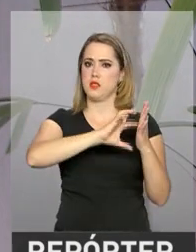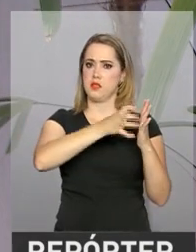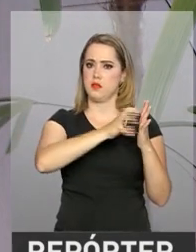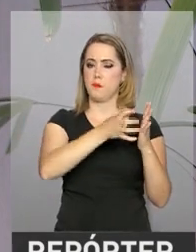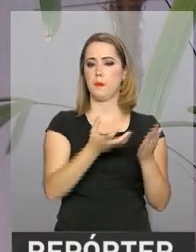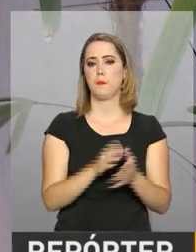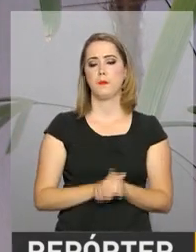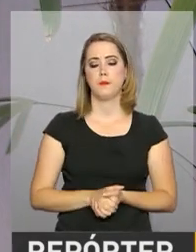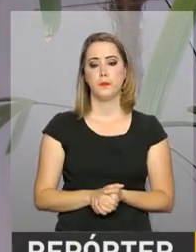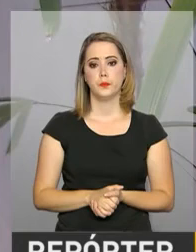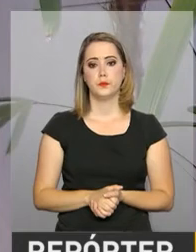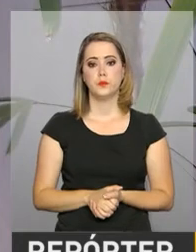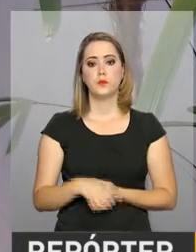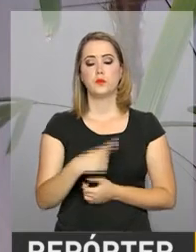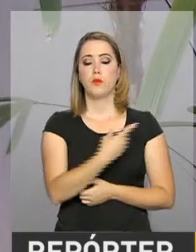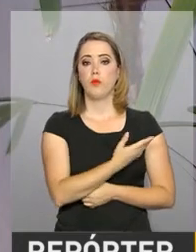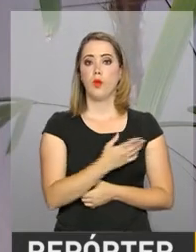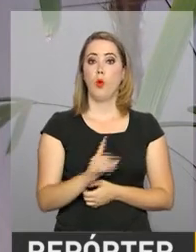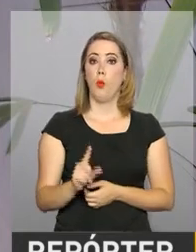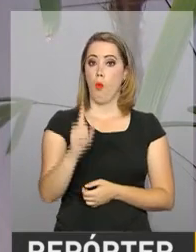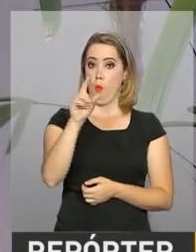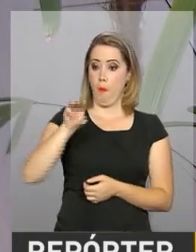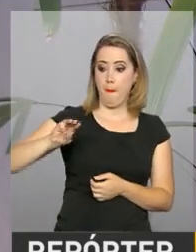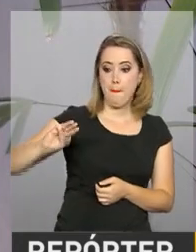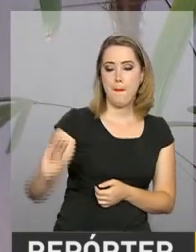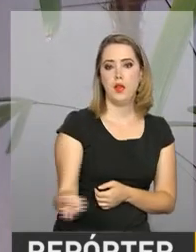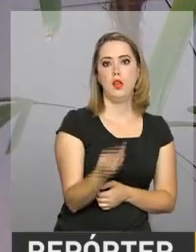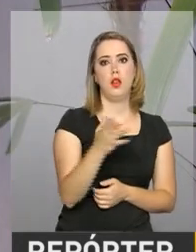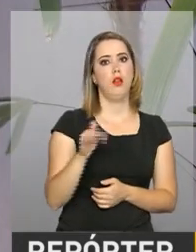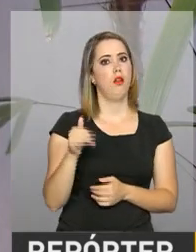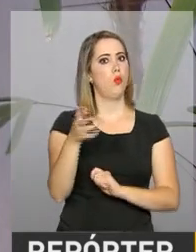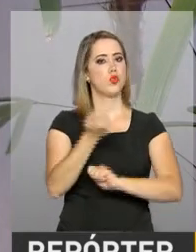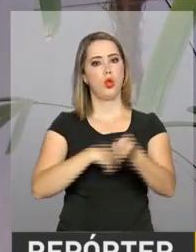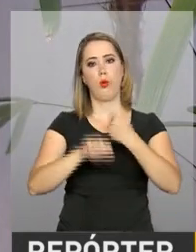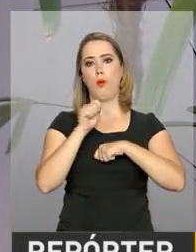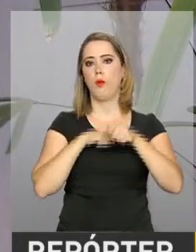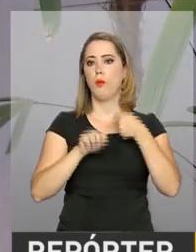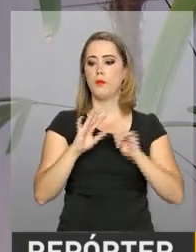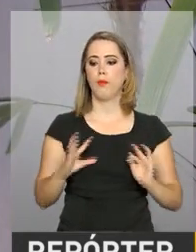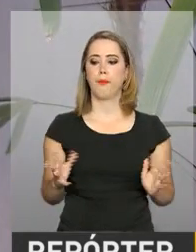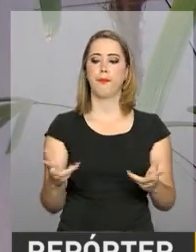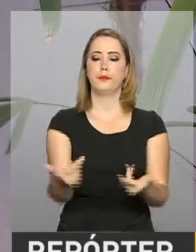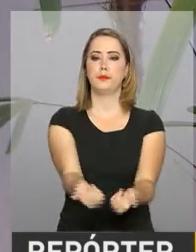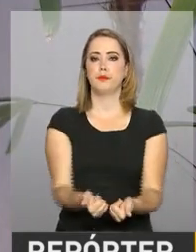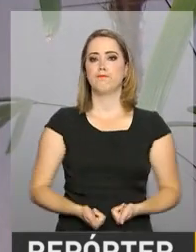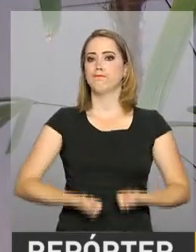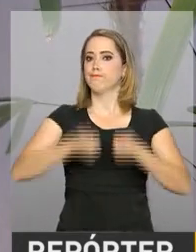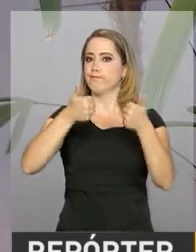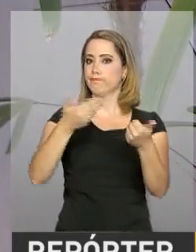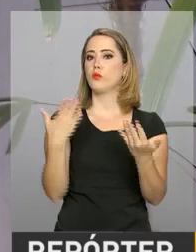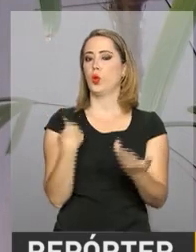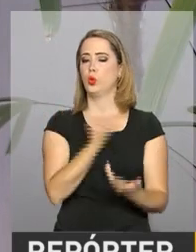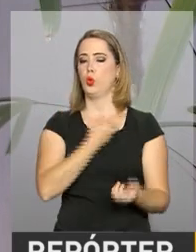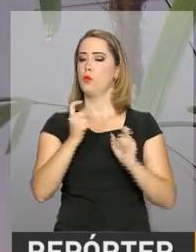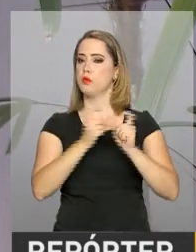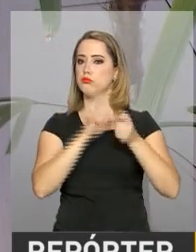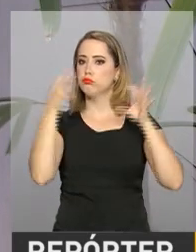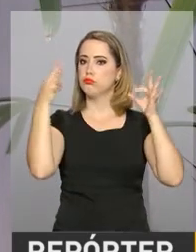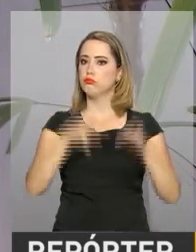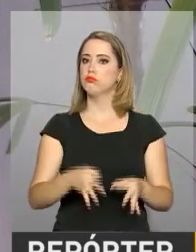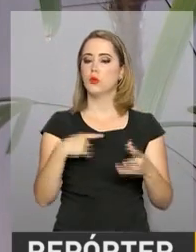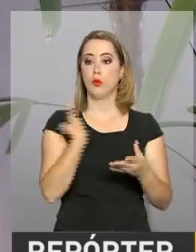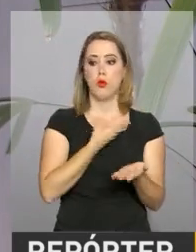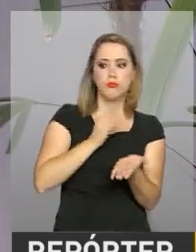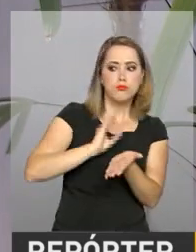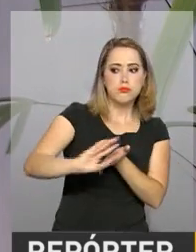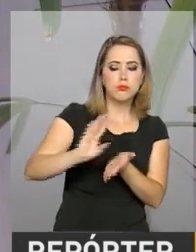bilhão e 900 milhões de economia e eficiência que fizemos nesses primeiros 200 dias de administração, reaplicamos